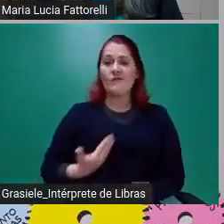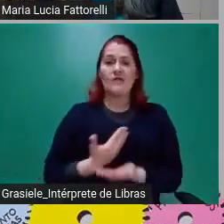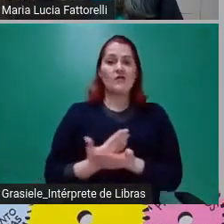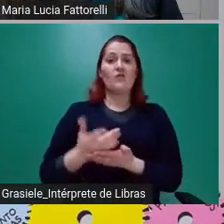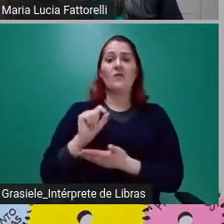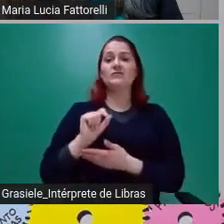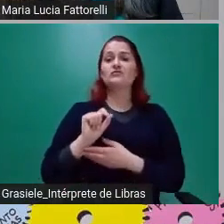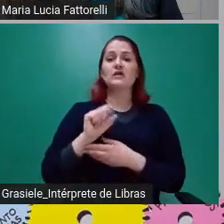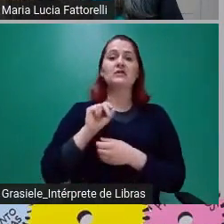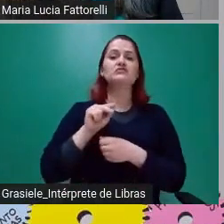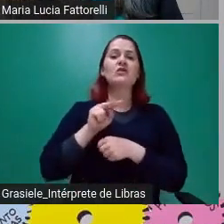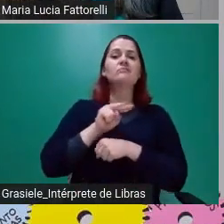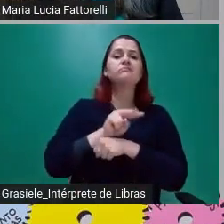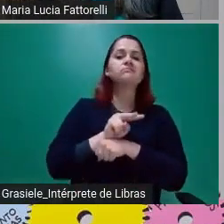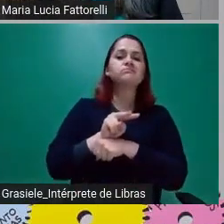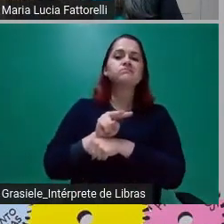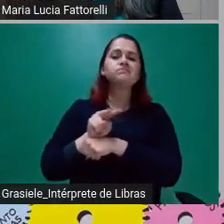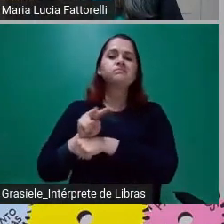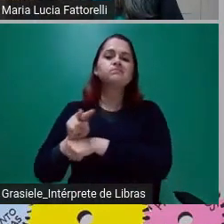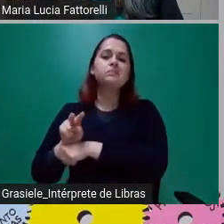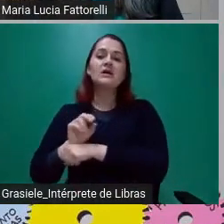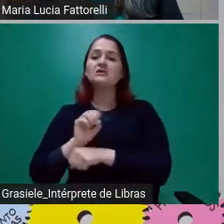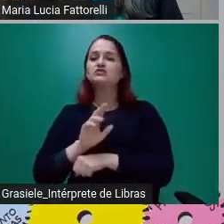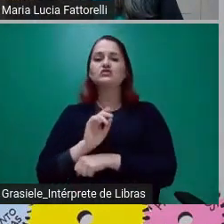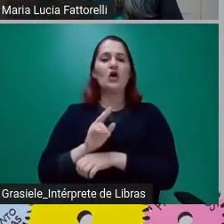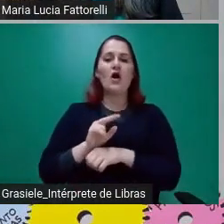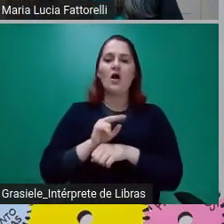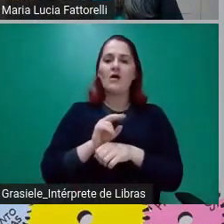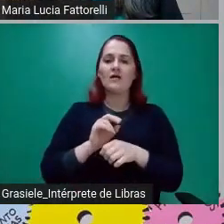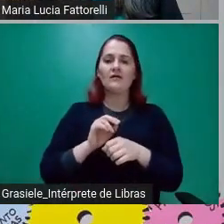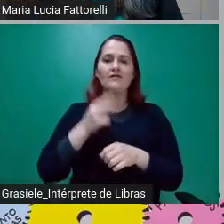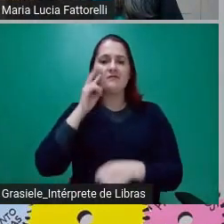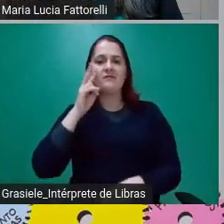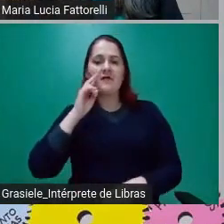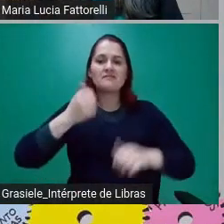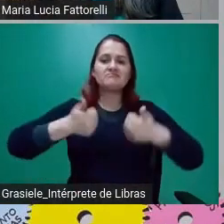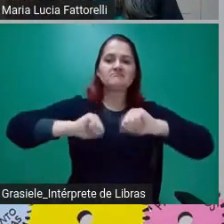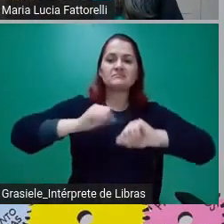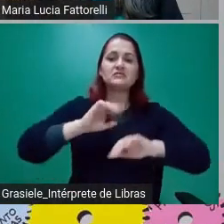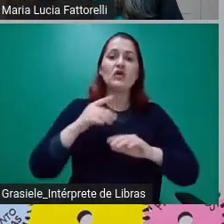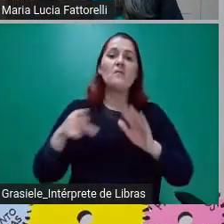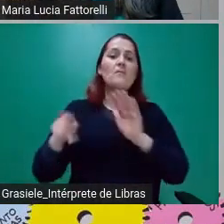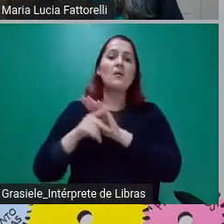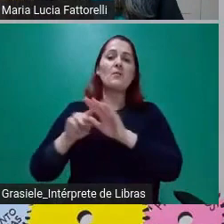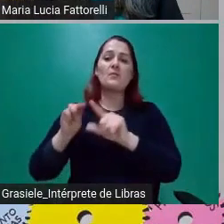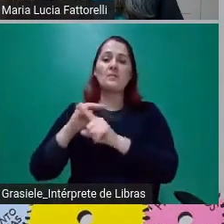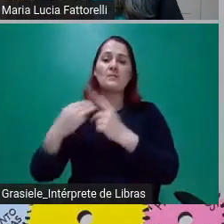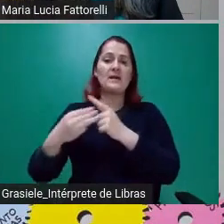mercado regularia tudo isso, né? Só que é aquela coisa, quem